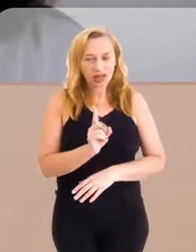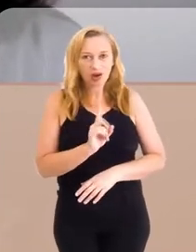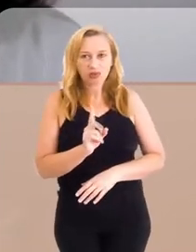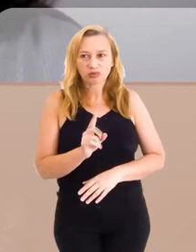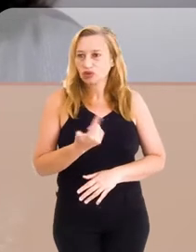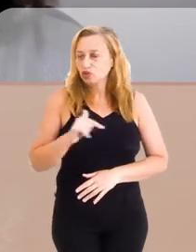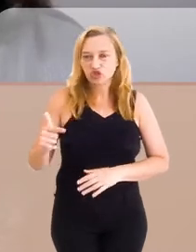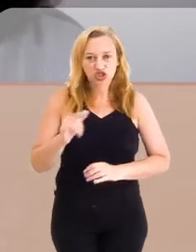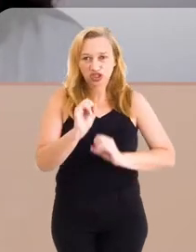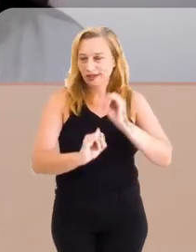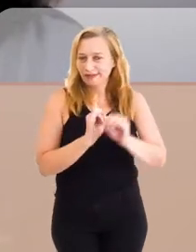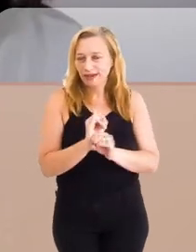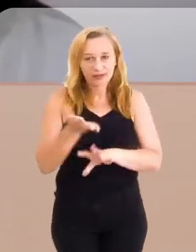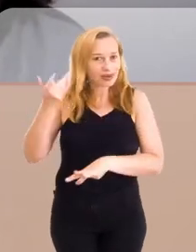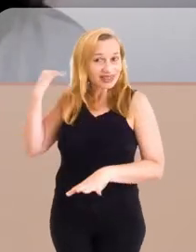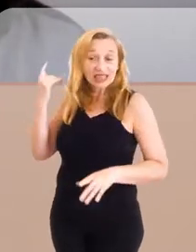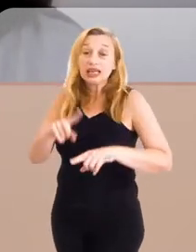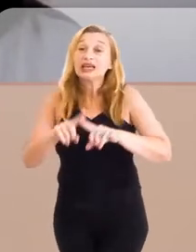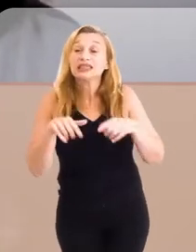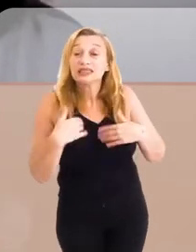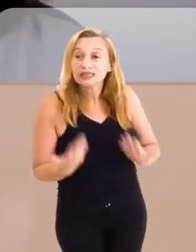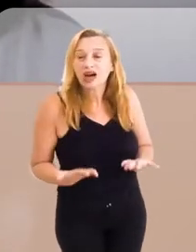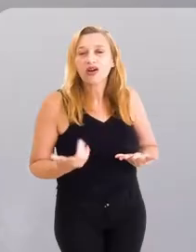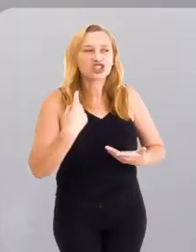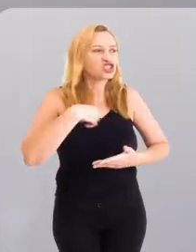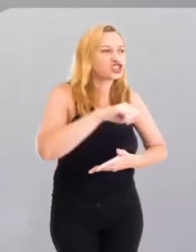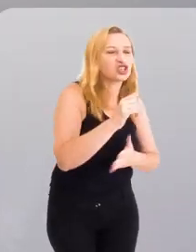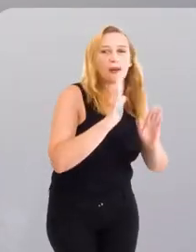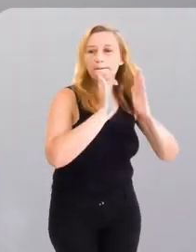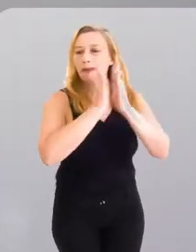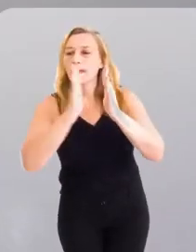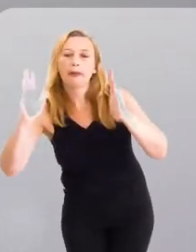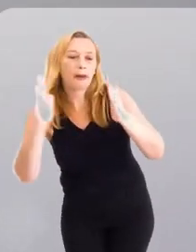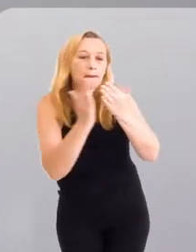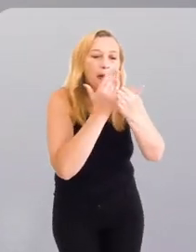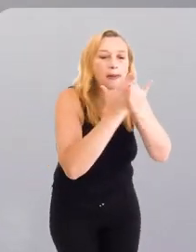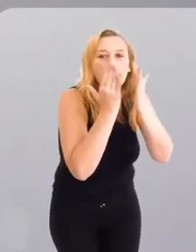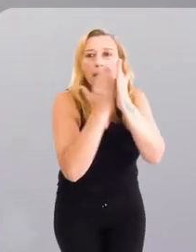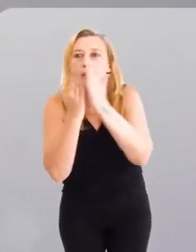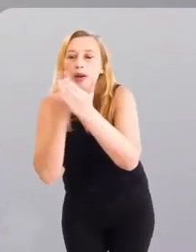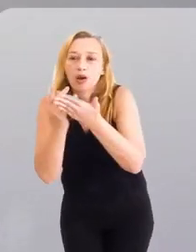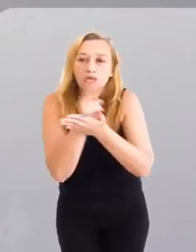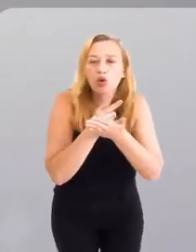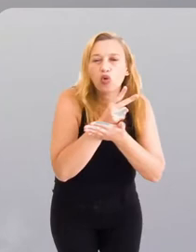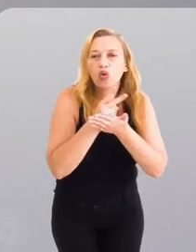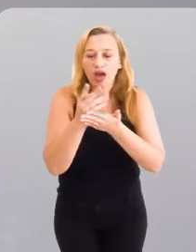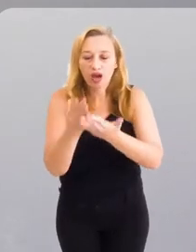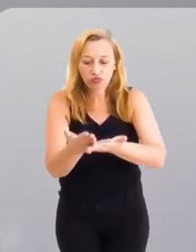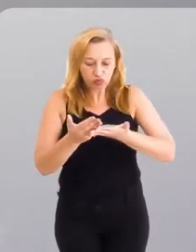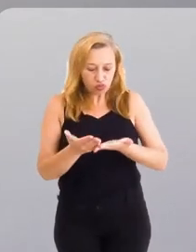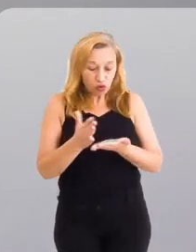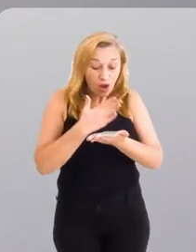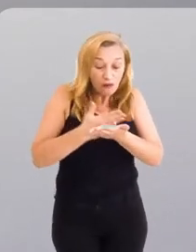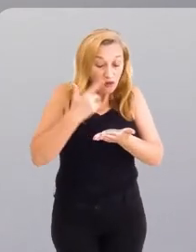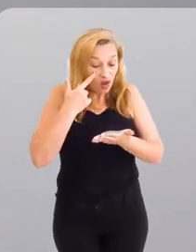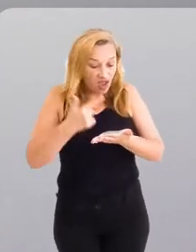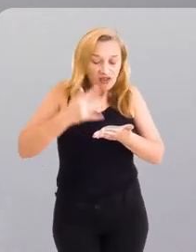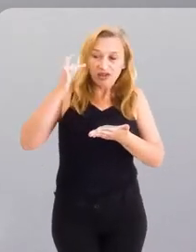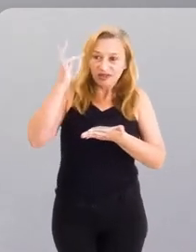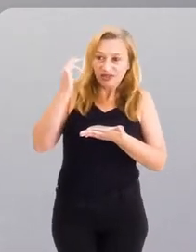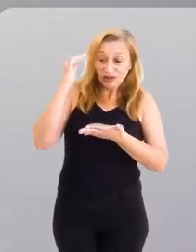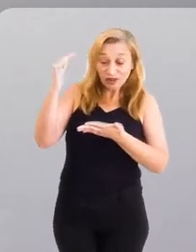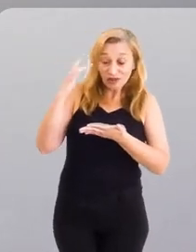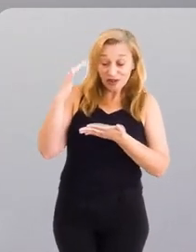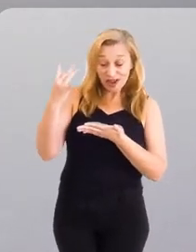foi sempre assim, mas no meu tempo não tinha internet. Então era ir para a biblioteca, ver livros, livros que falavam sobre